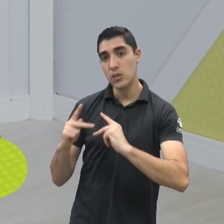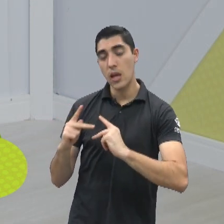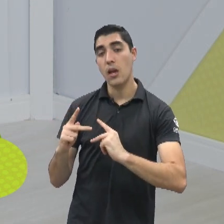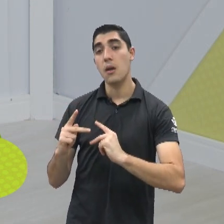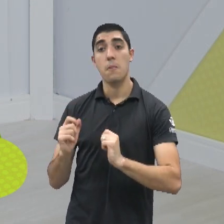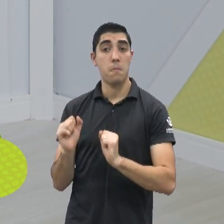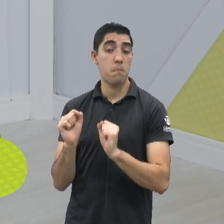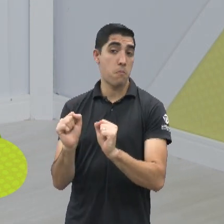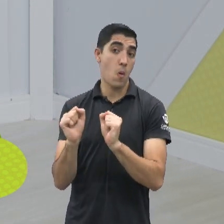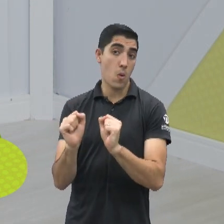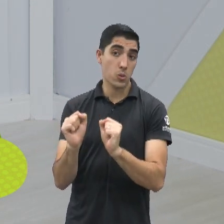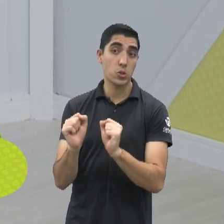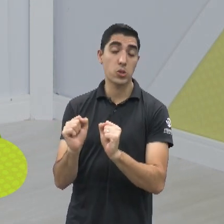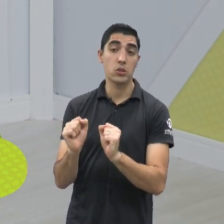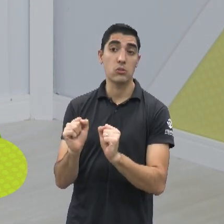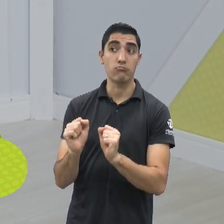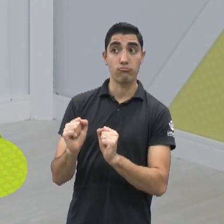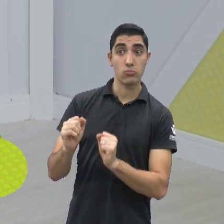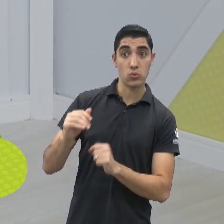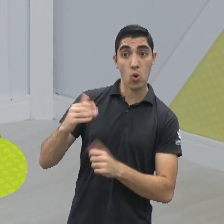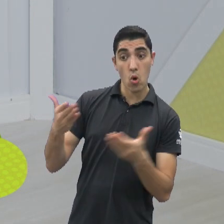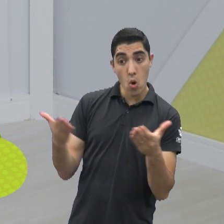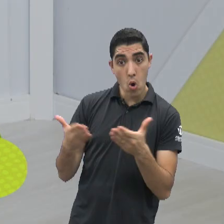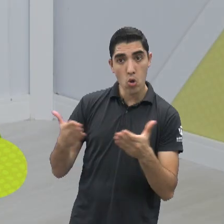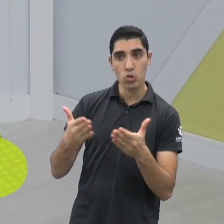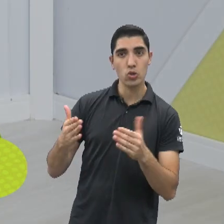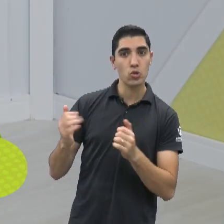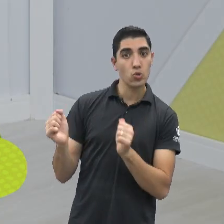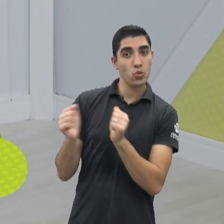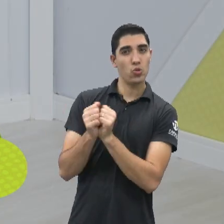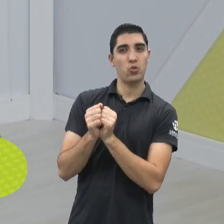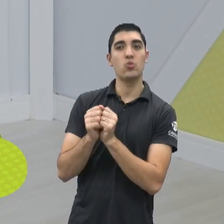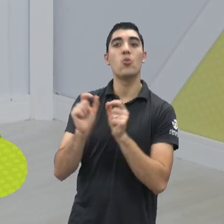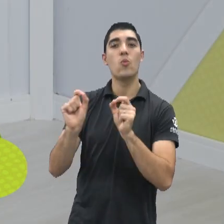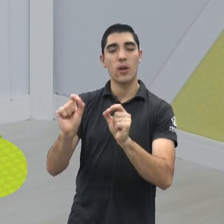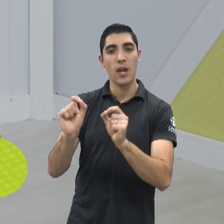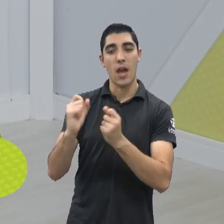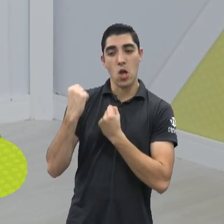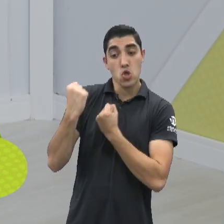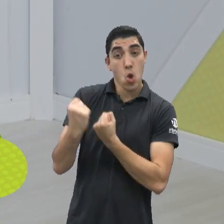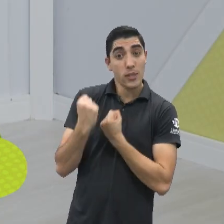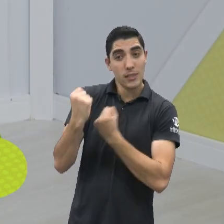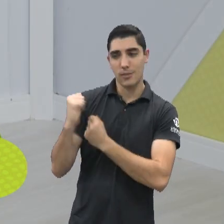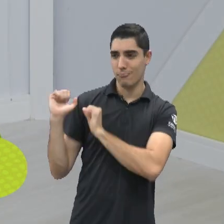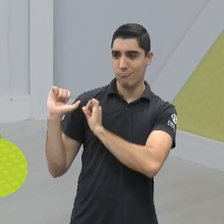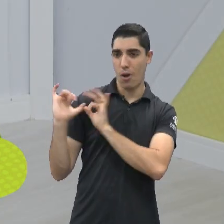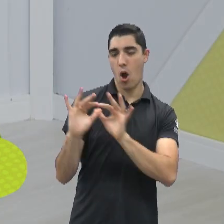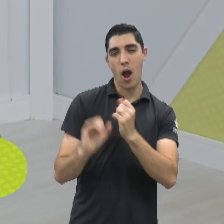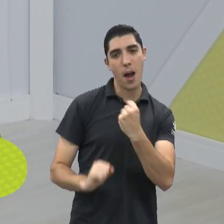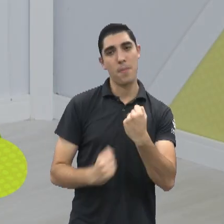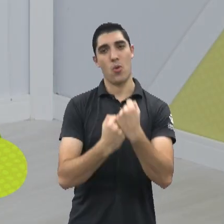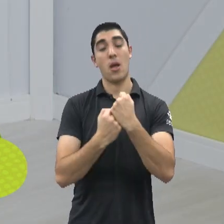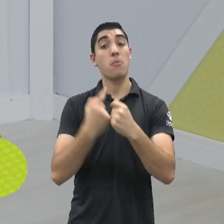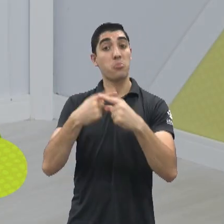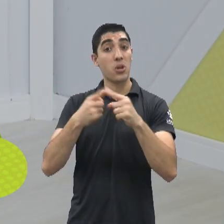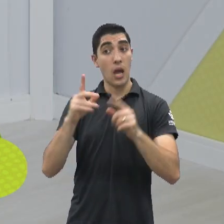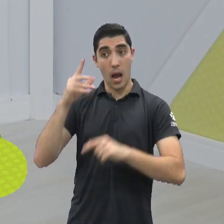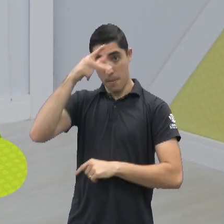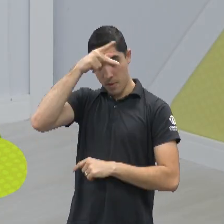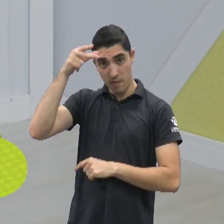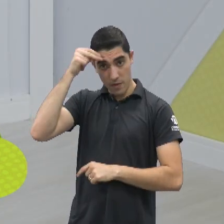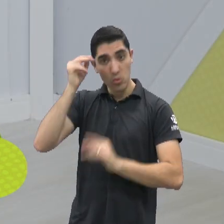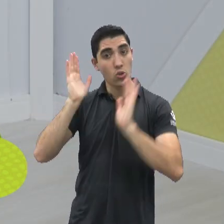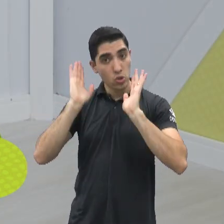um reforço a mais hoje da torcida, né, porque ônibus especiais foram colocados à disposição